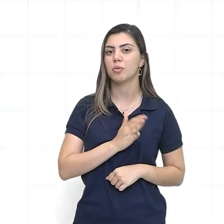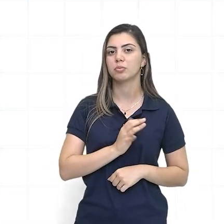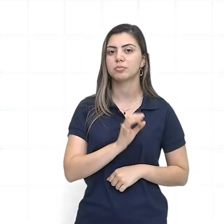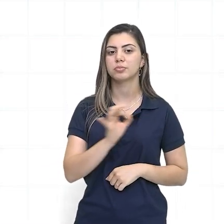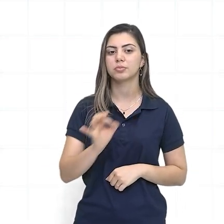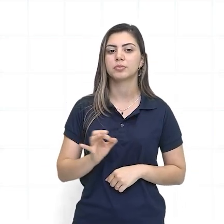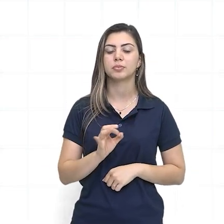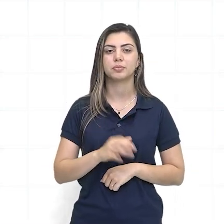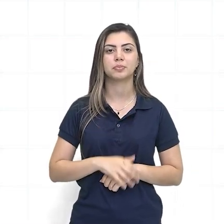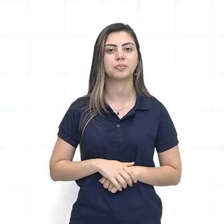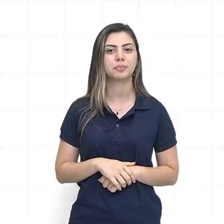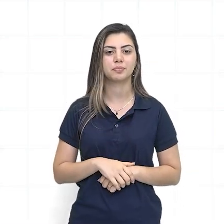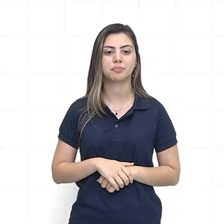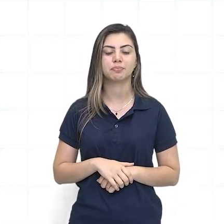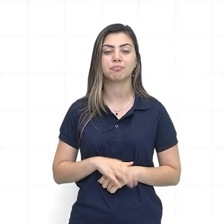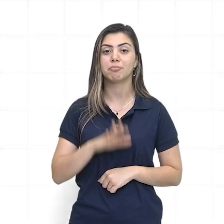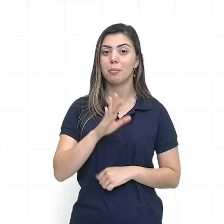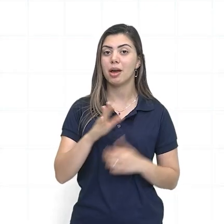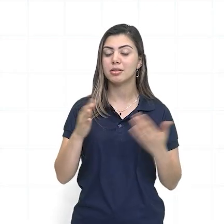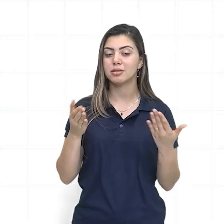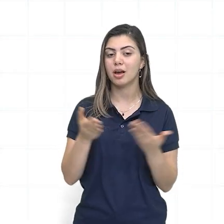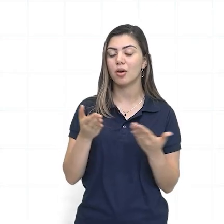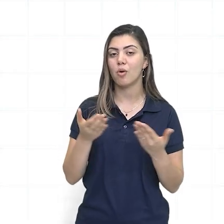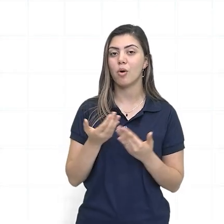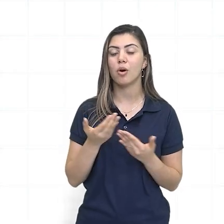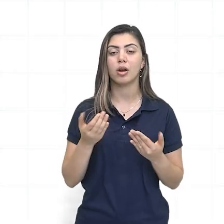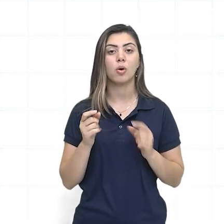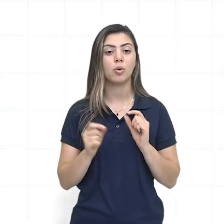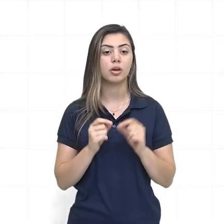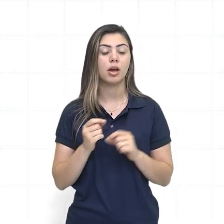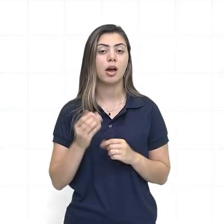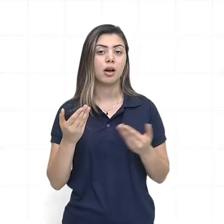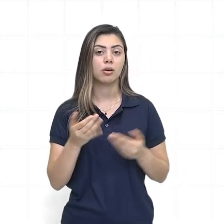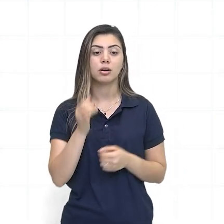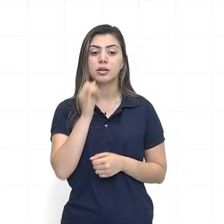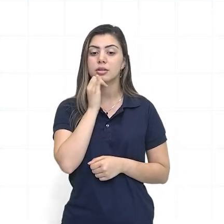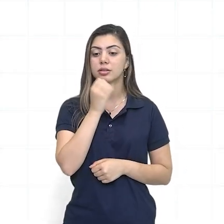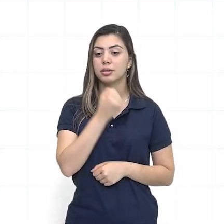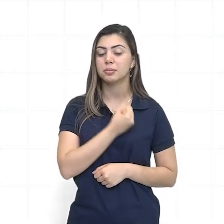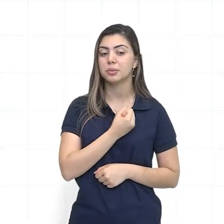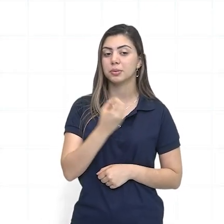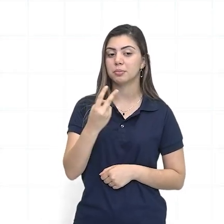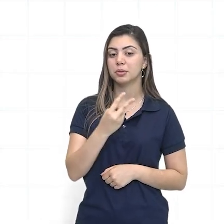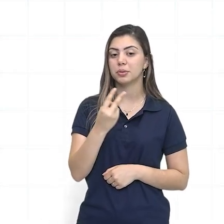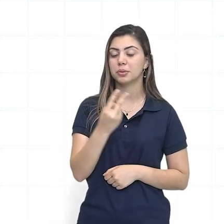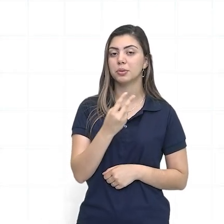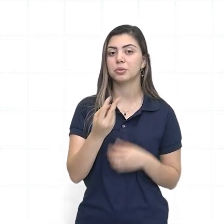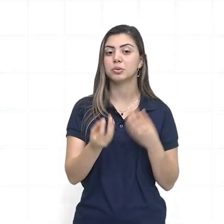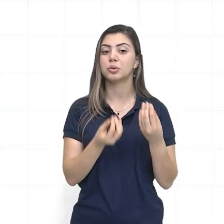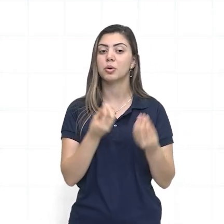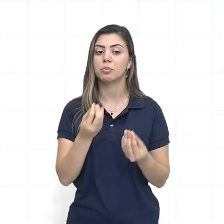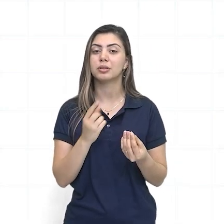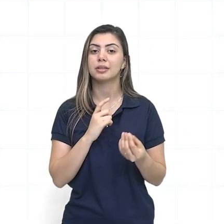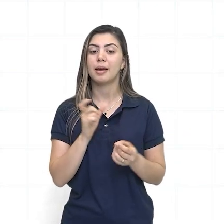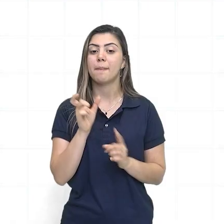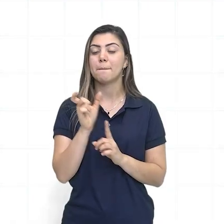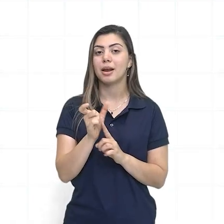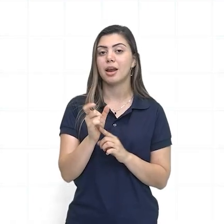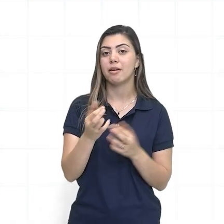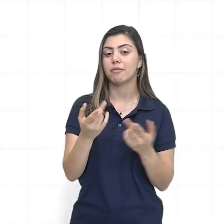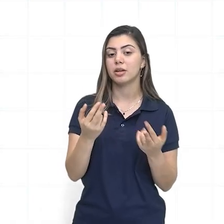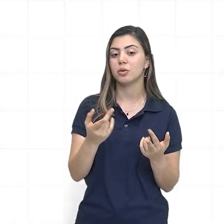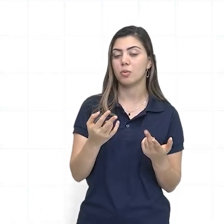grande. Muito bem. Vamos ver agora uma situação 2 com a mesma